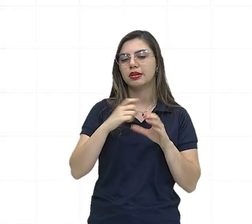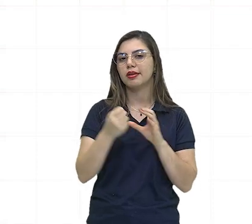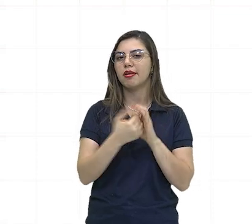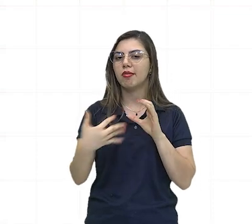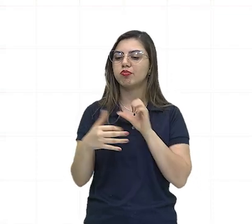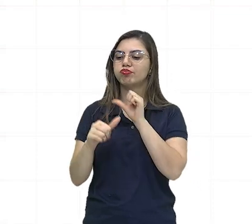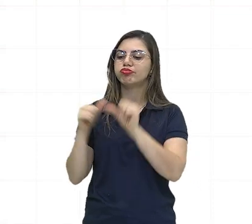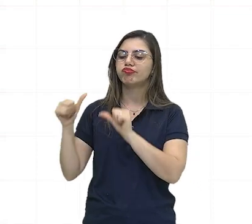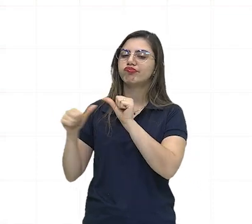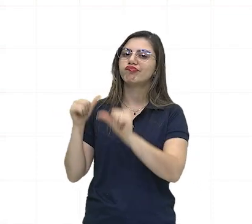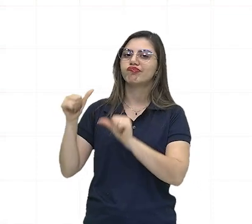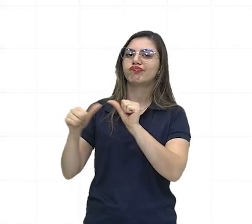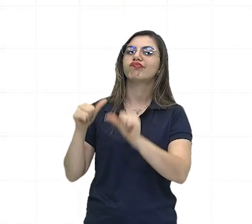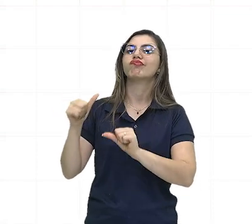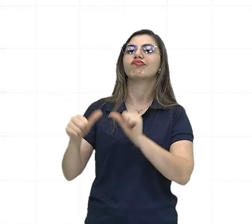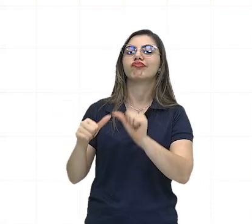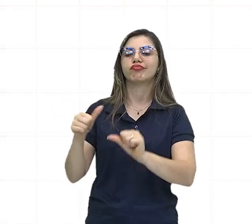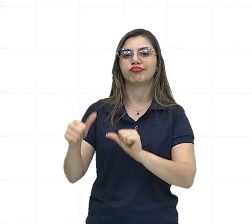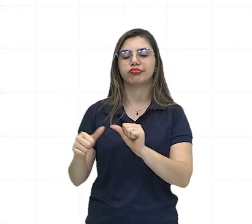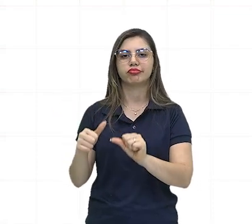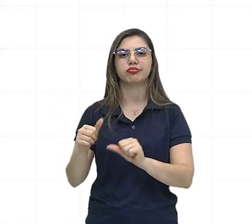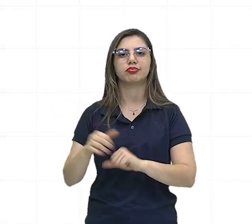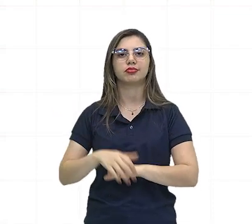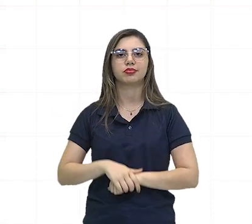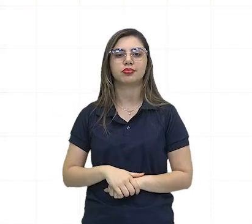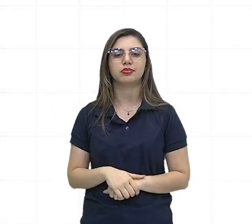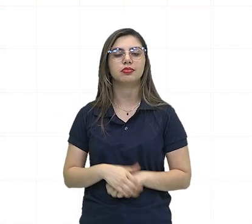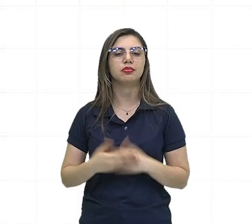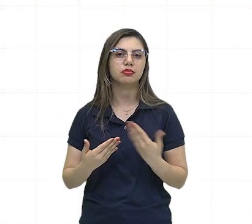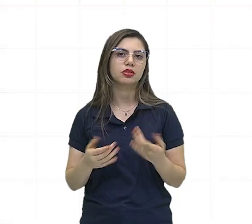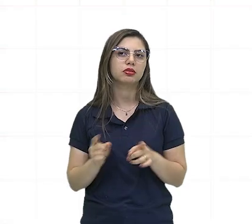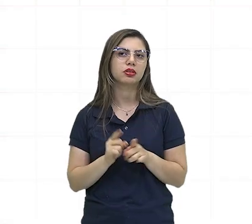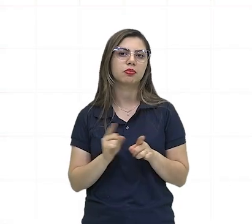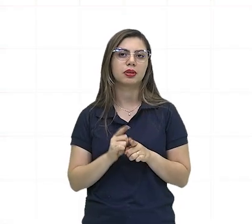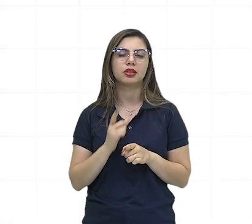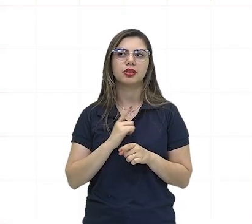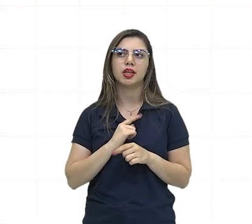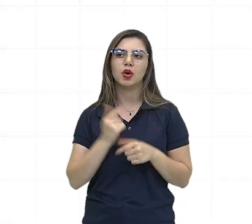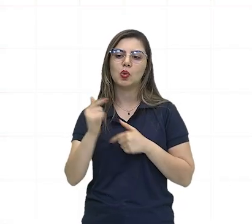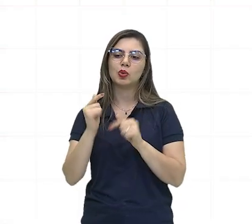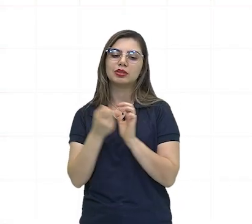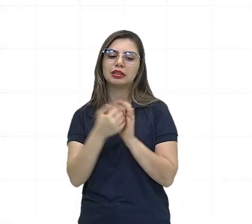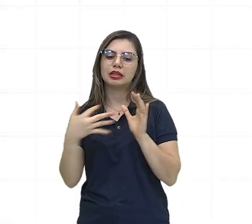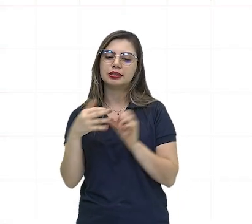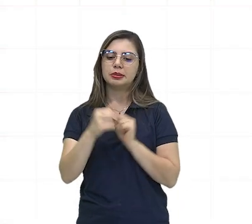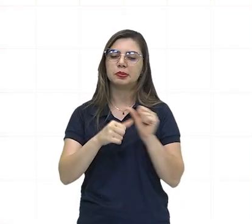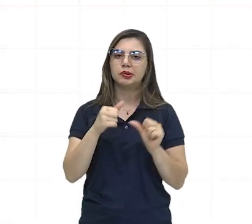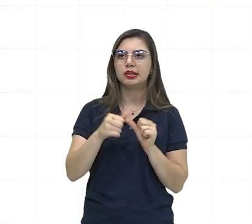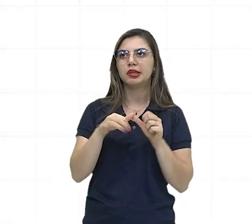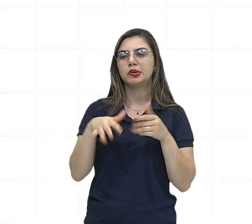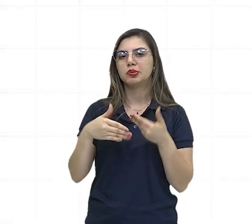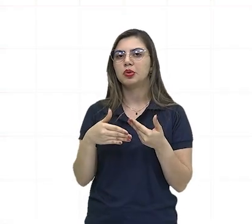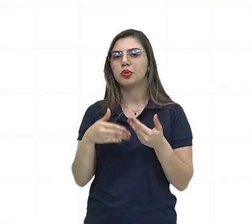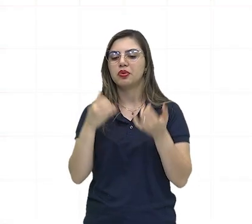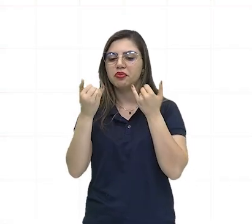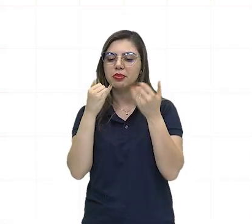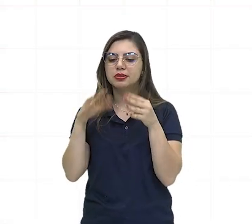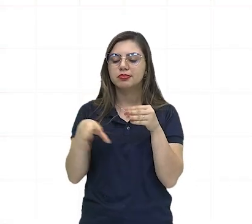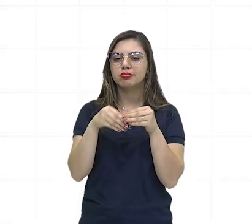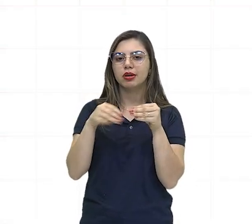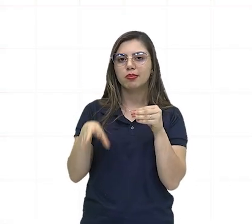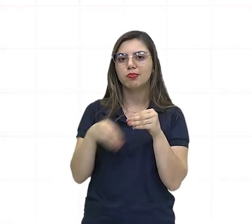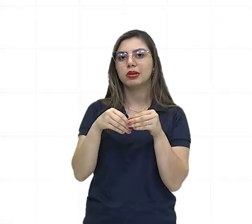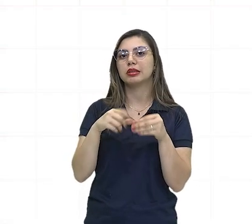características elas foram se modificando, sendo modificadas e outras sendo adicionadas. Então, nós vamos ter ali grandes investimentos